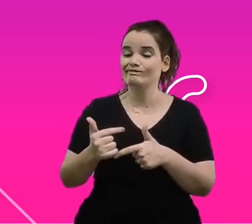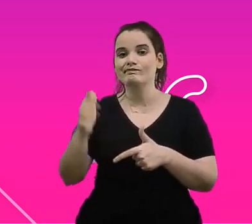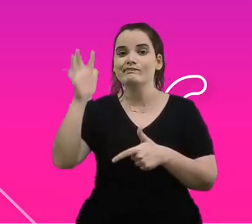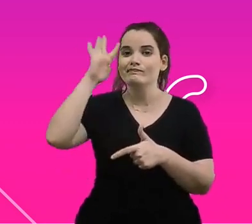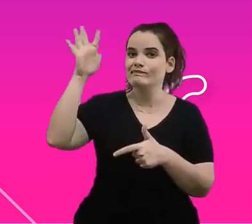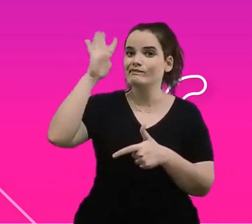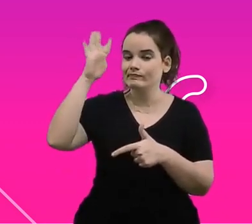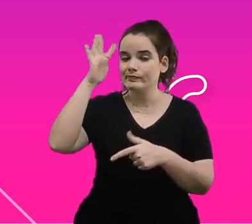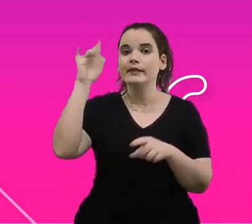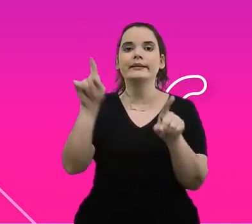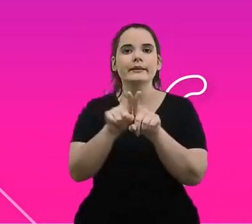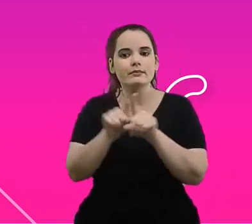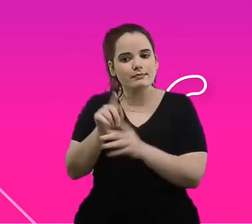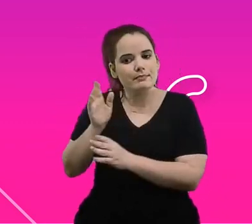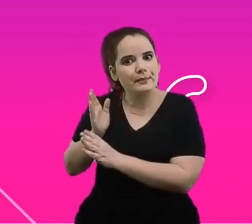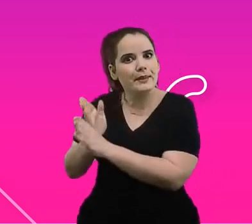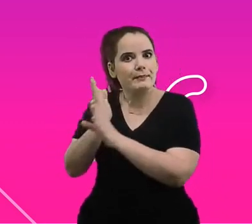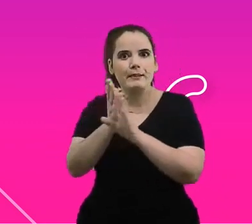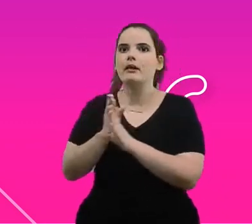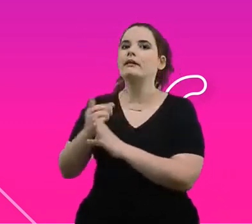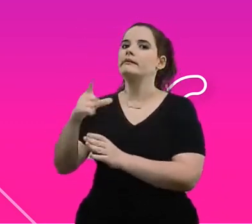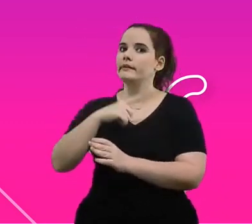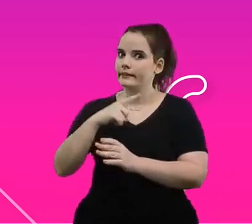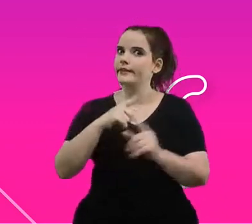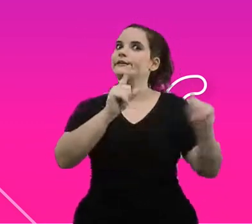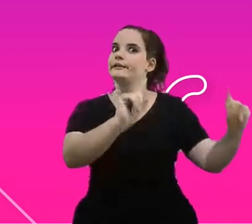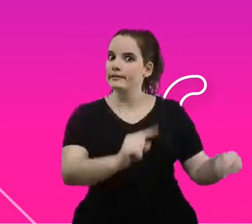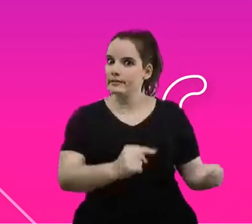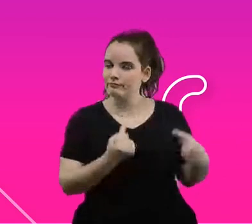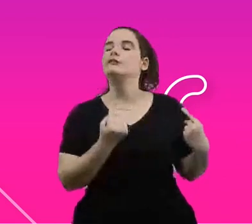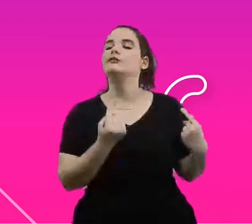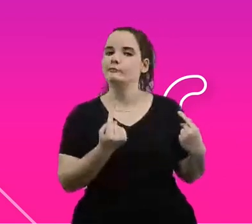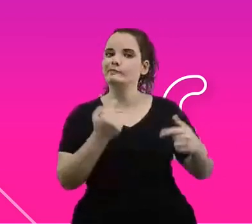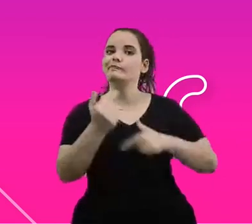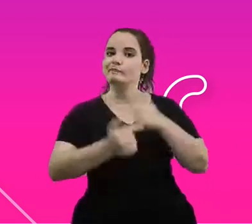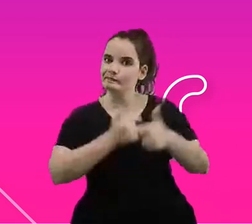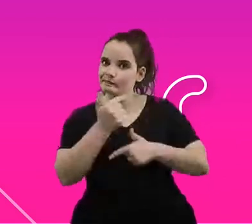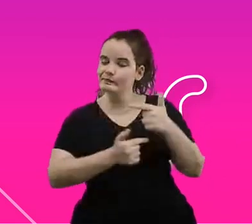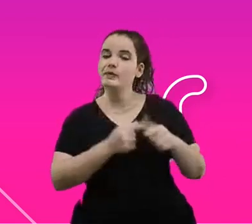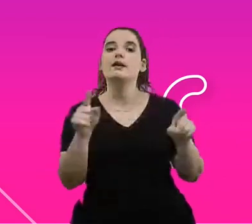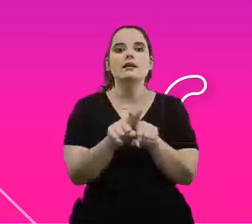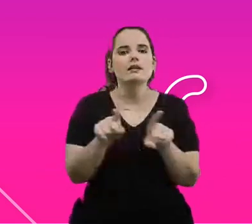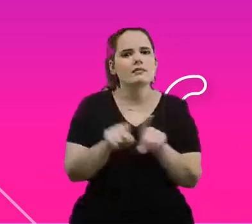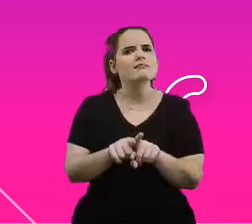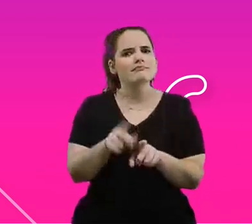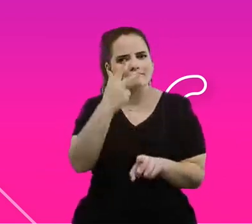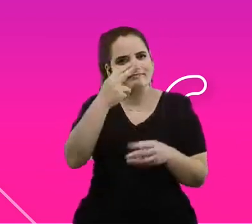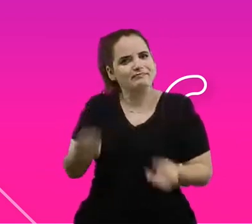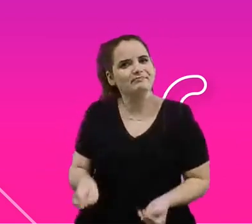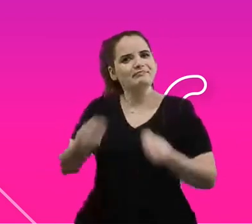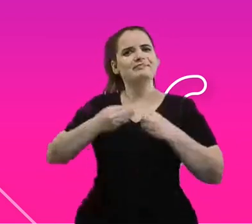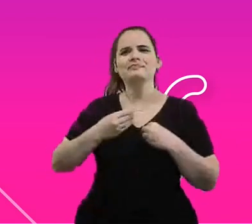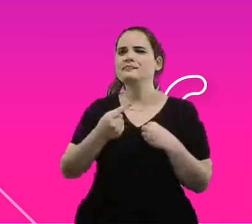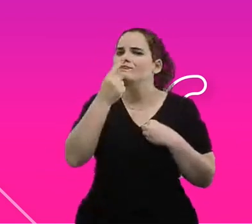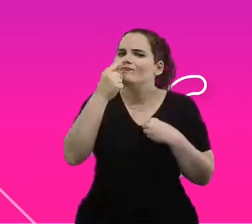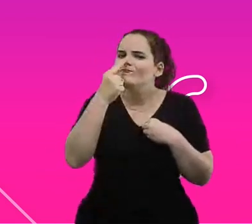muito dos nossos desafios, mas também de ficar bastante inspirado com as possibilidades. Uma das nossas